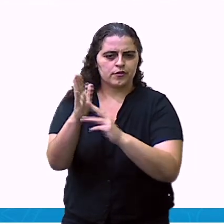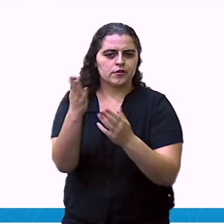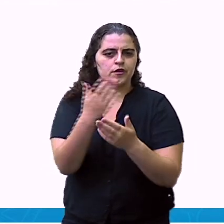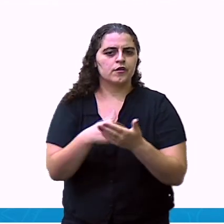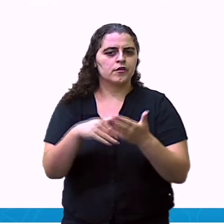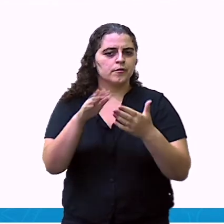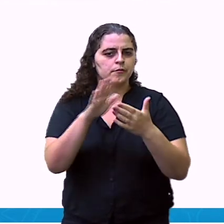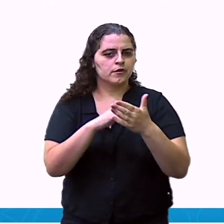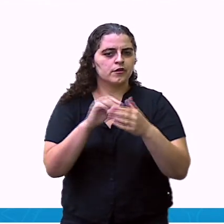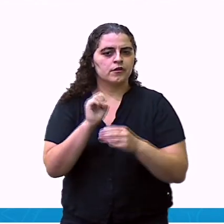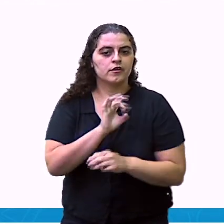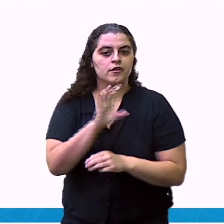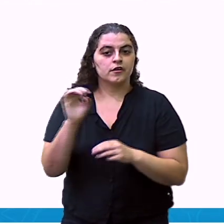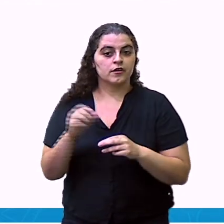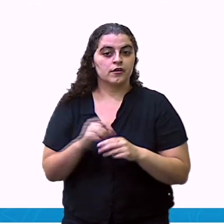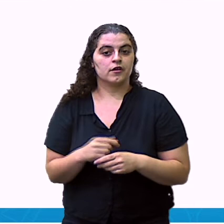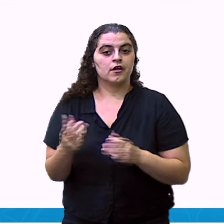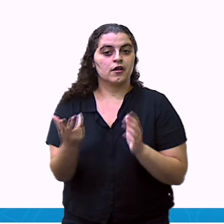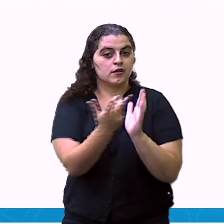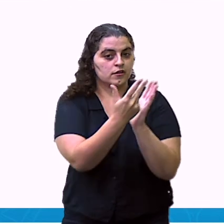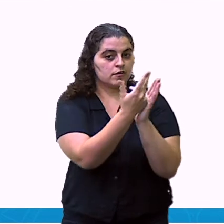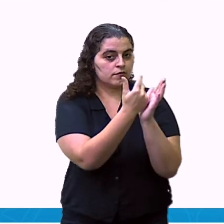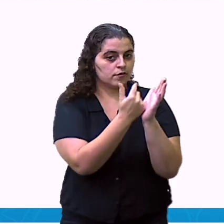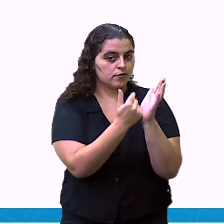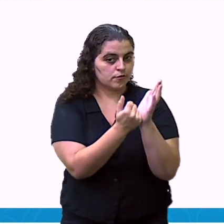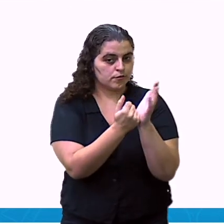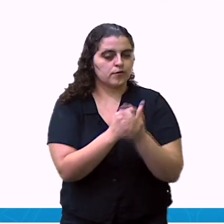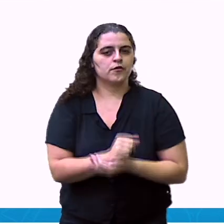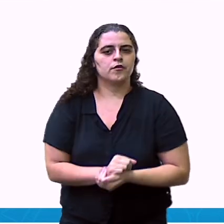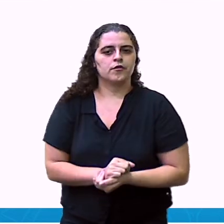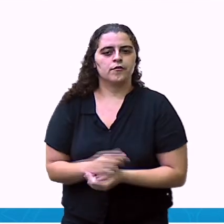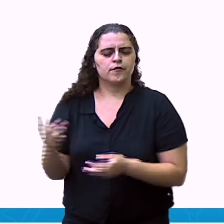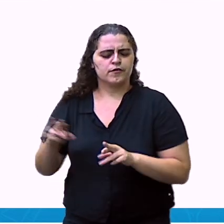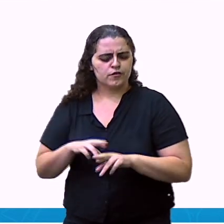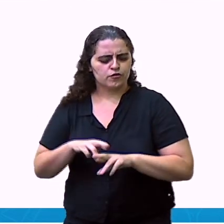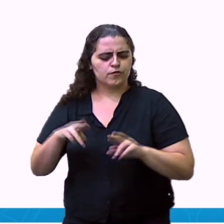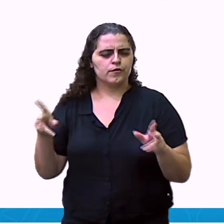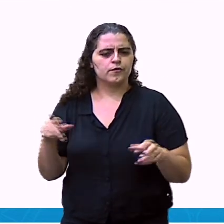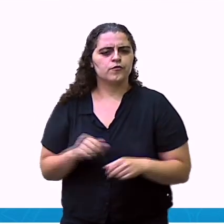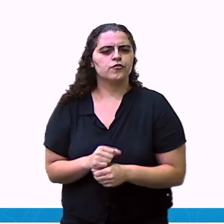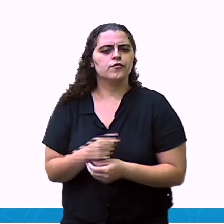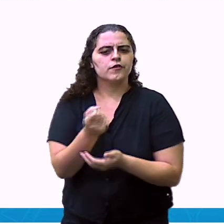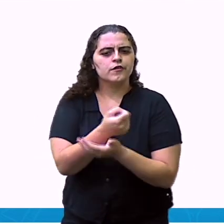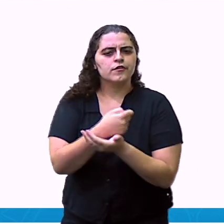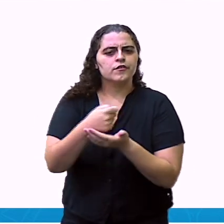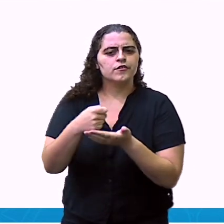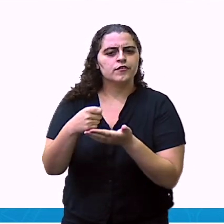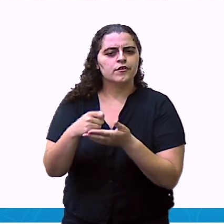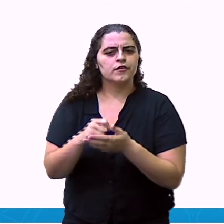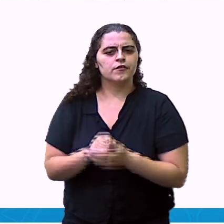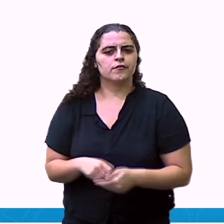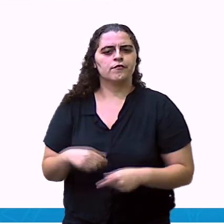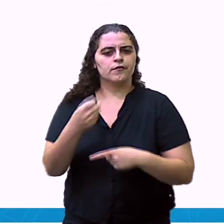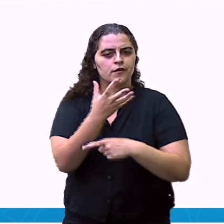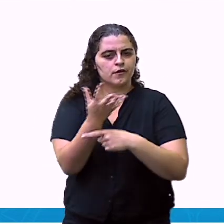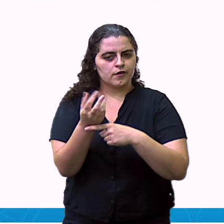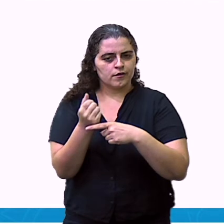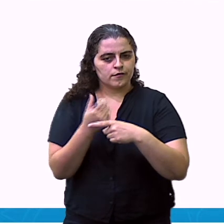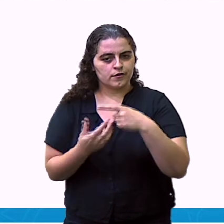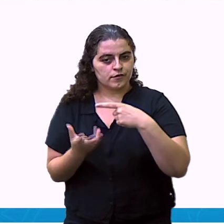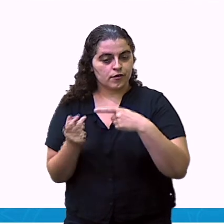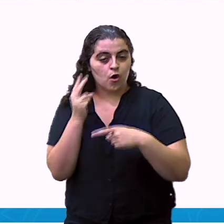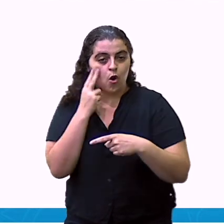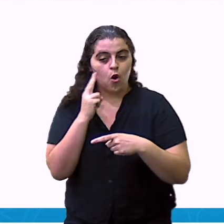pintada em cada figura. Agora nós vamos fazer o inverso. Nós vamos escrever a fração de cada